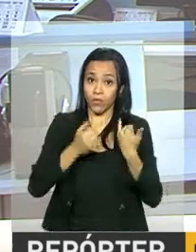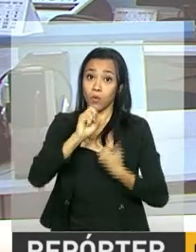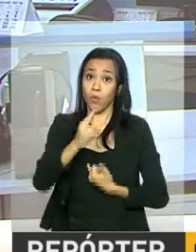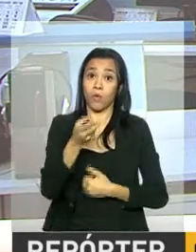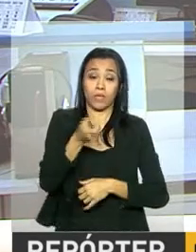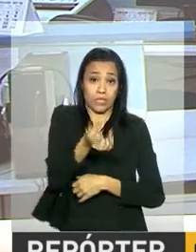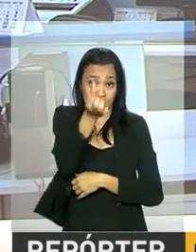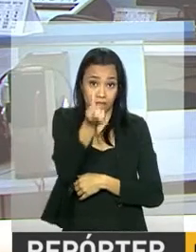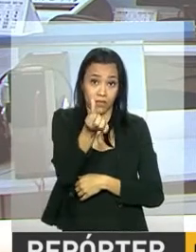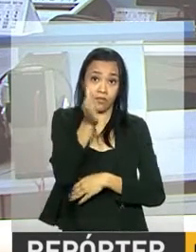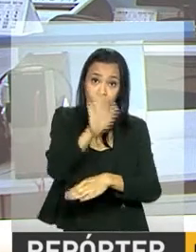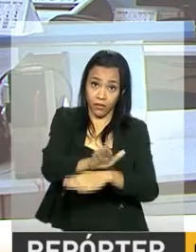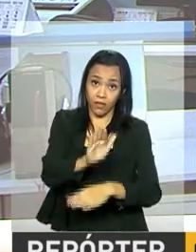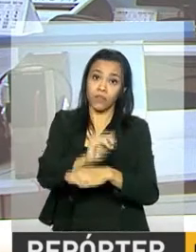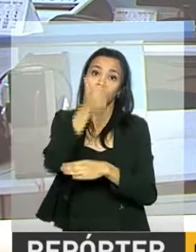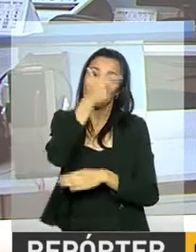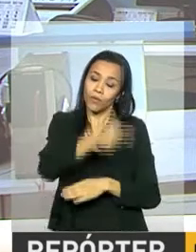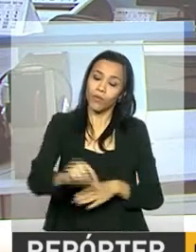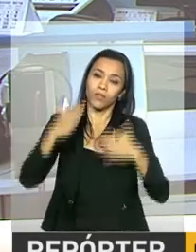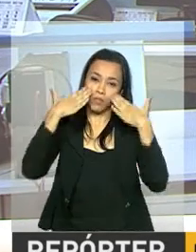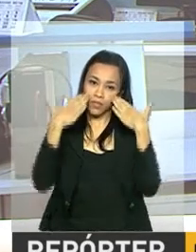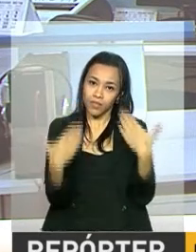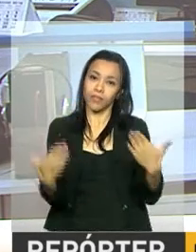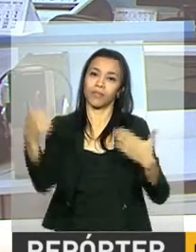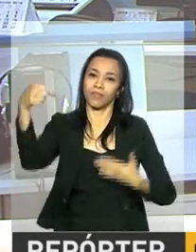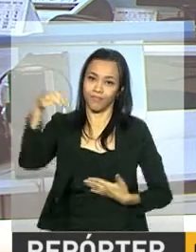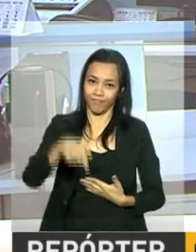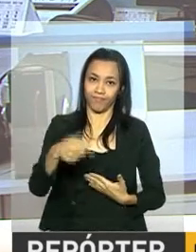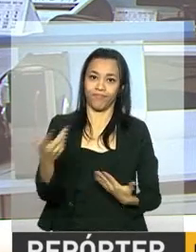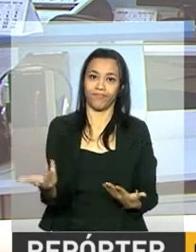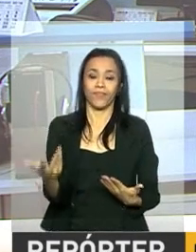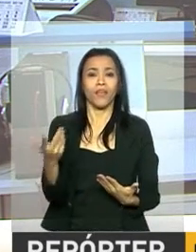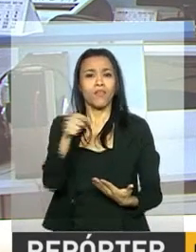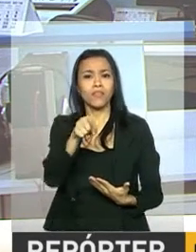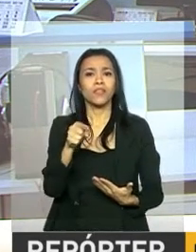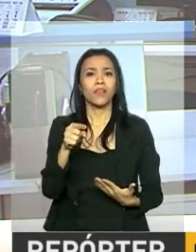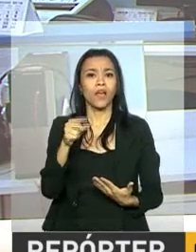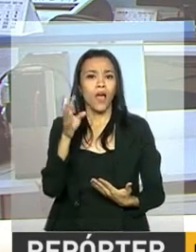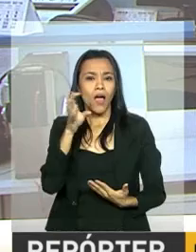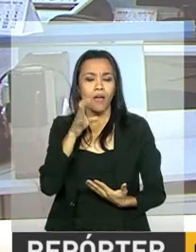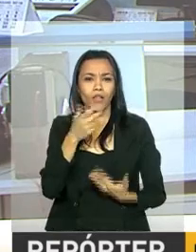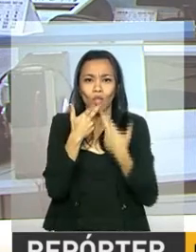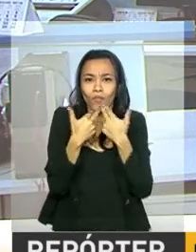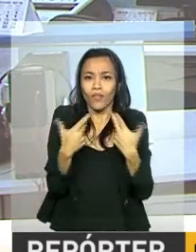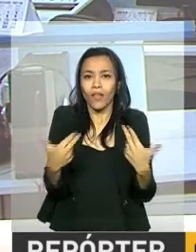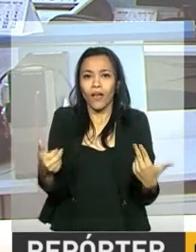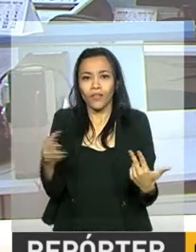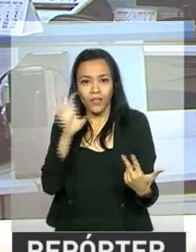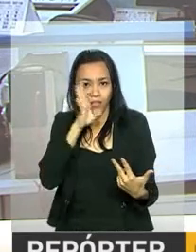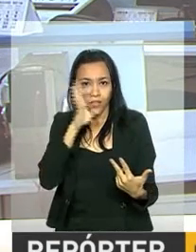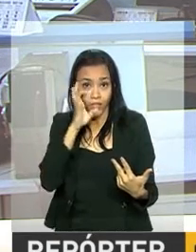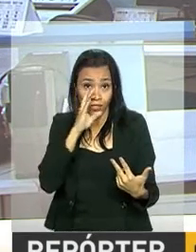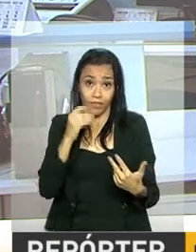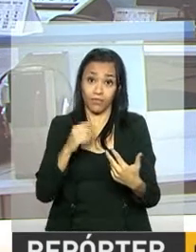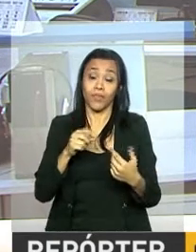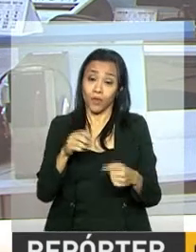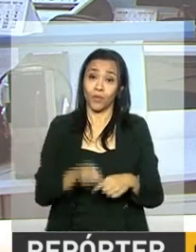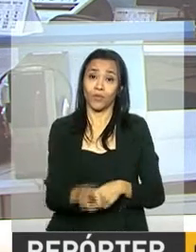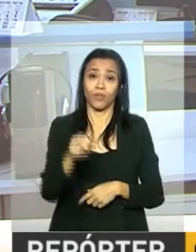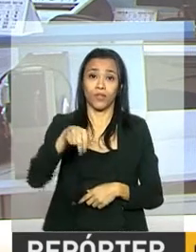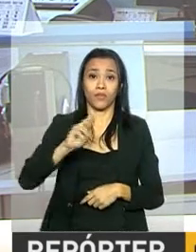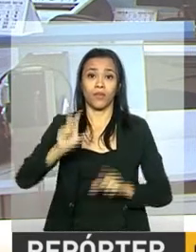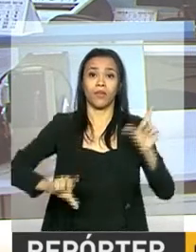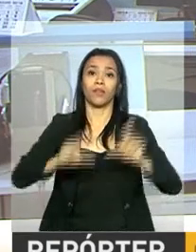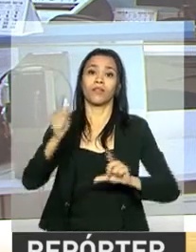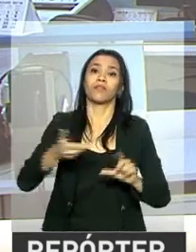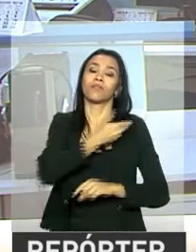tarde na próxima edição do repórter nbr acompanhe também as novidades em nossas redes sociais por dia com a gente